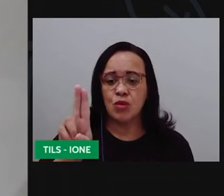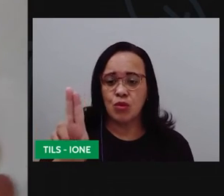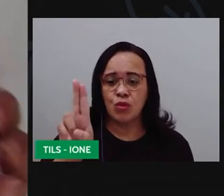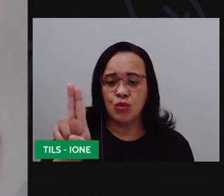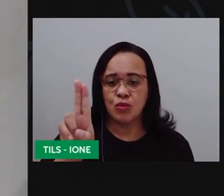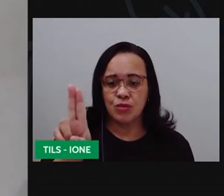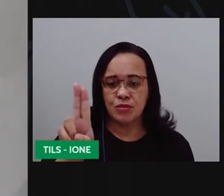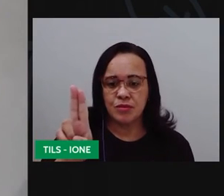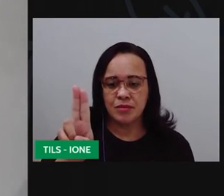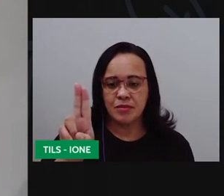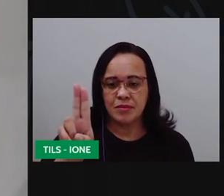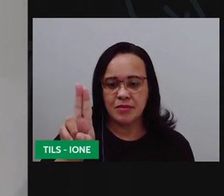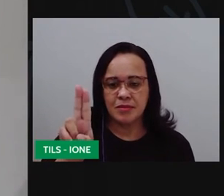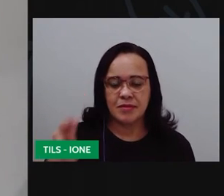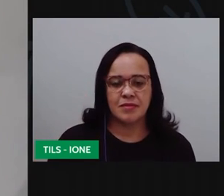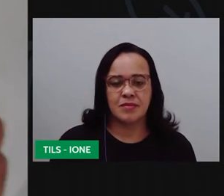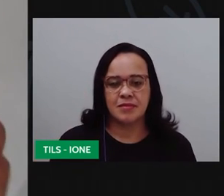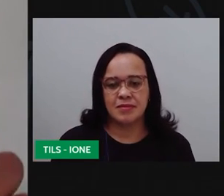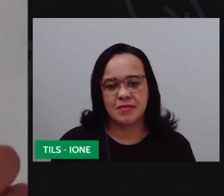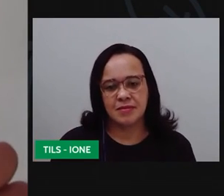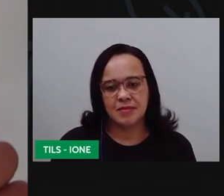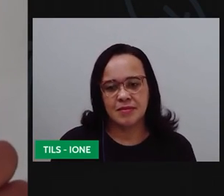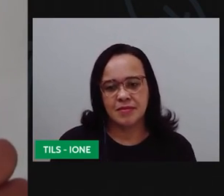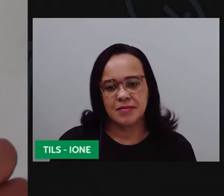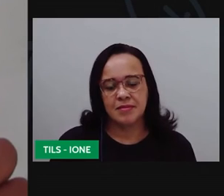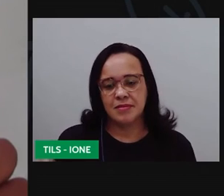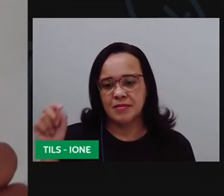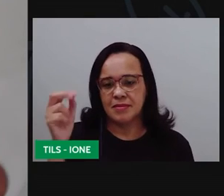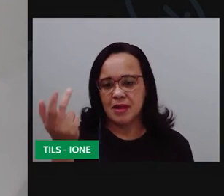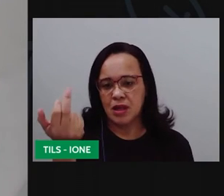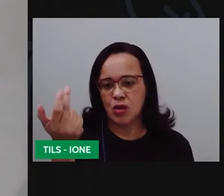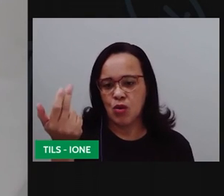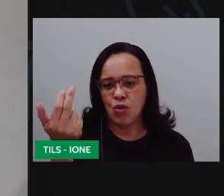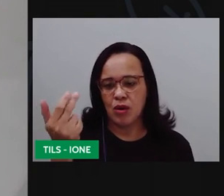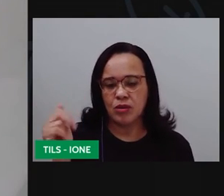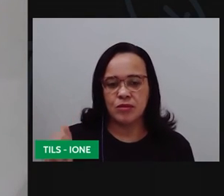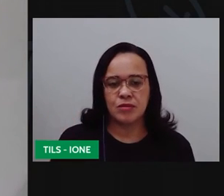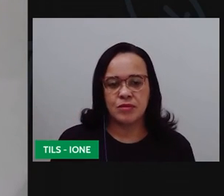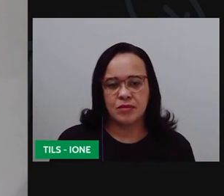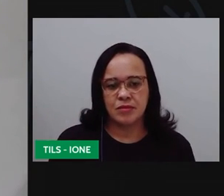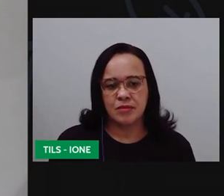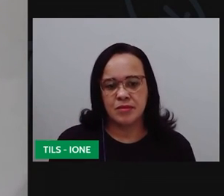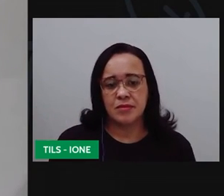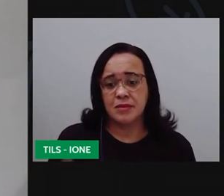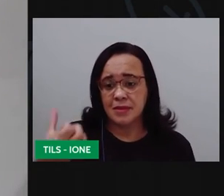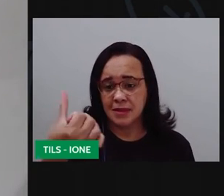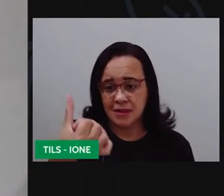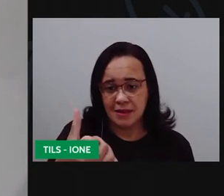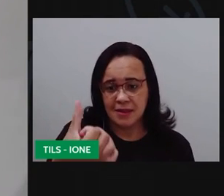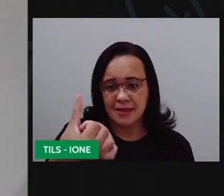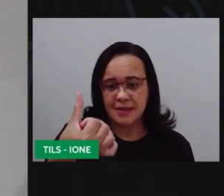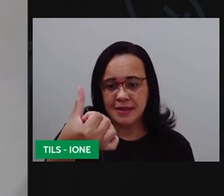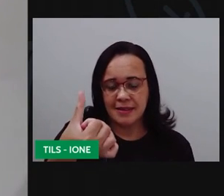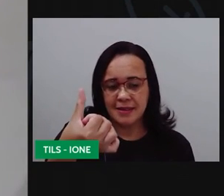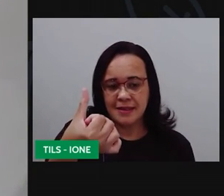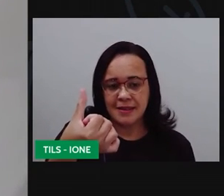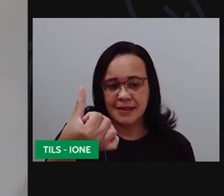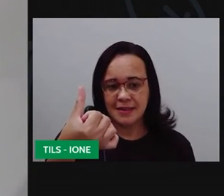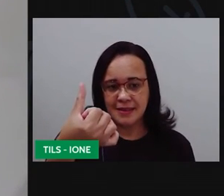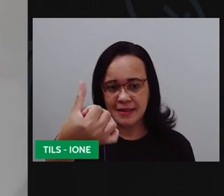200 unidades né eu vou botar o resultado aqui do lado daqui a pouco aqui eu tenho ó